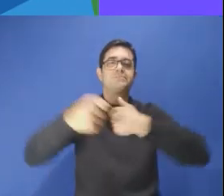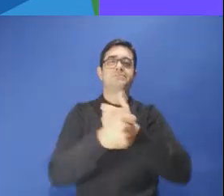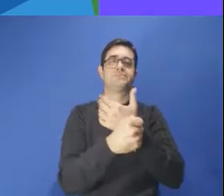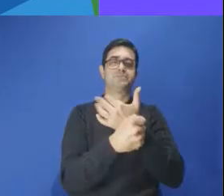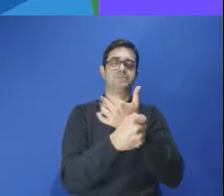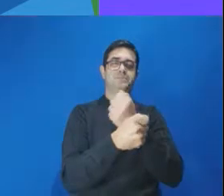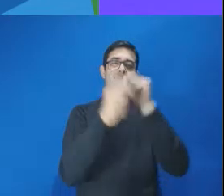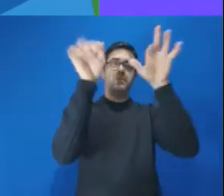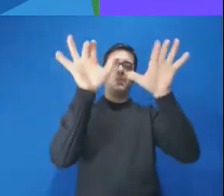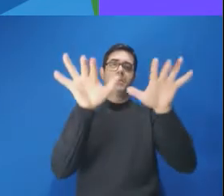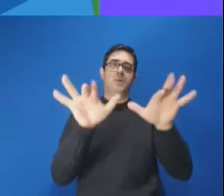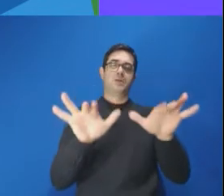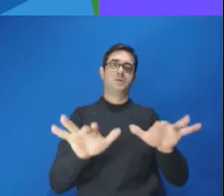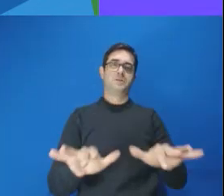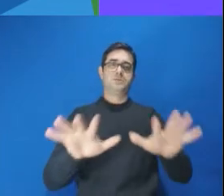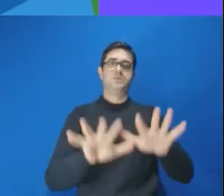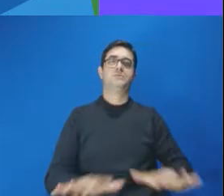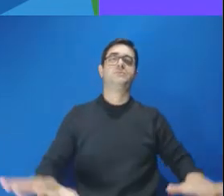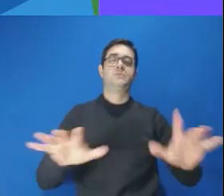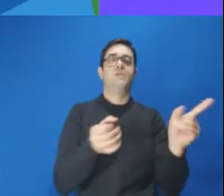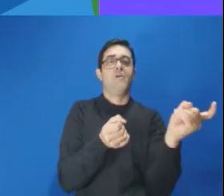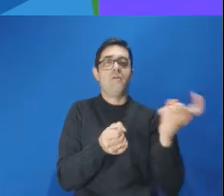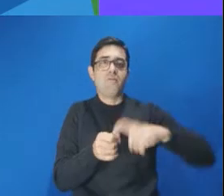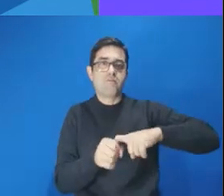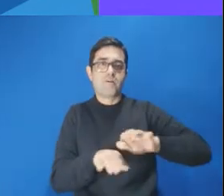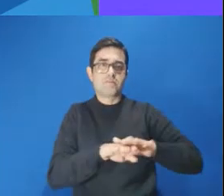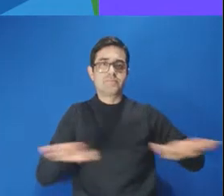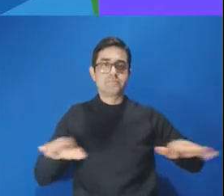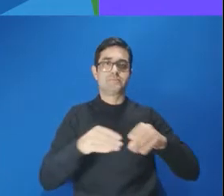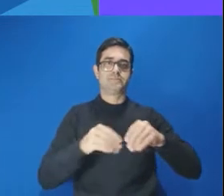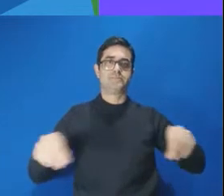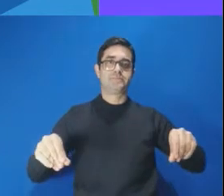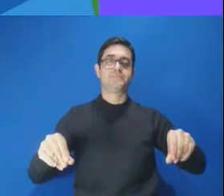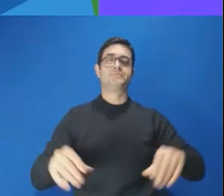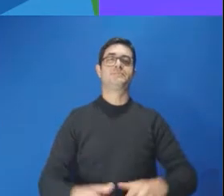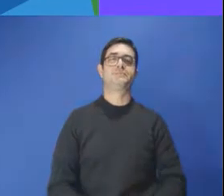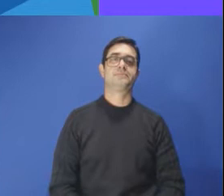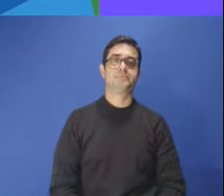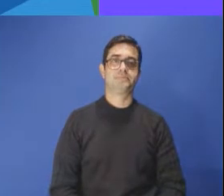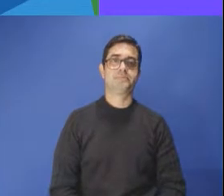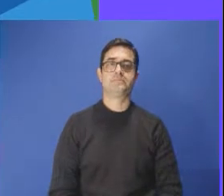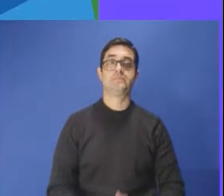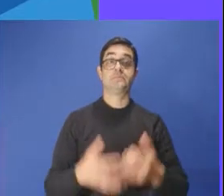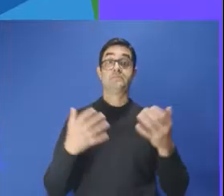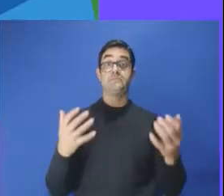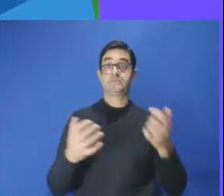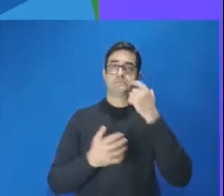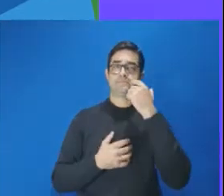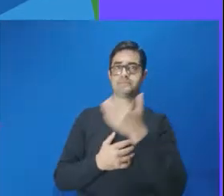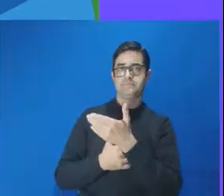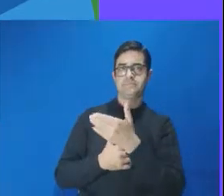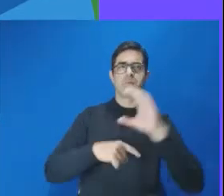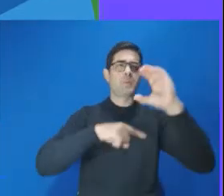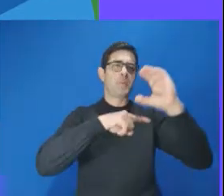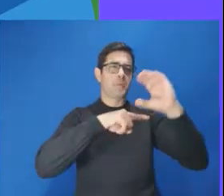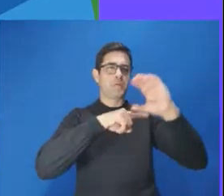precipitações trazem esses ácidos de volta para a superfície. Bom, com relação ao carbono, ele pode